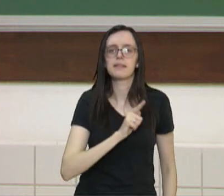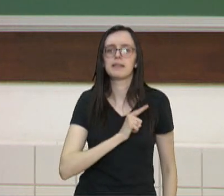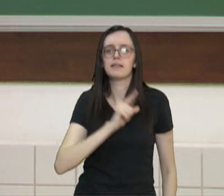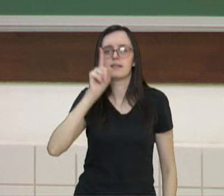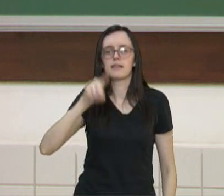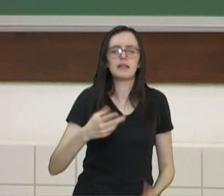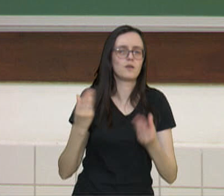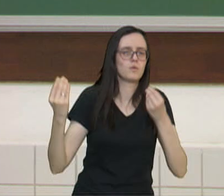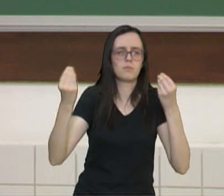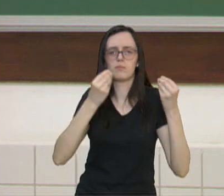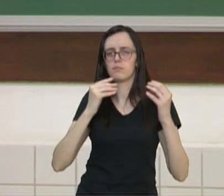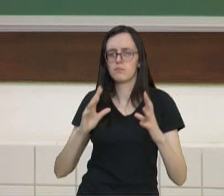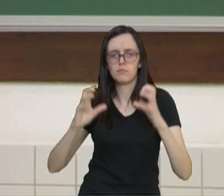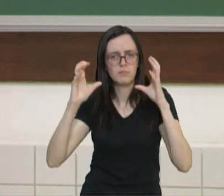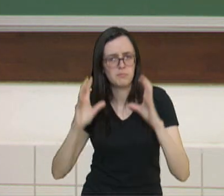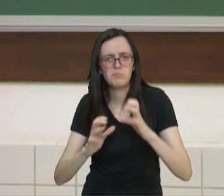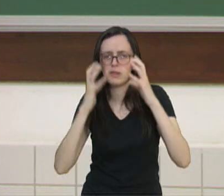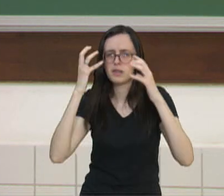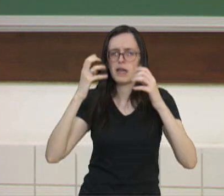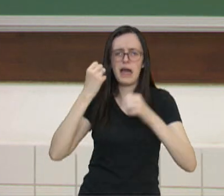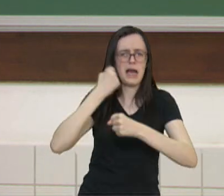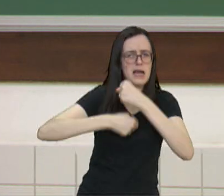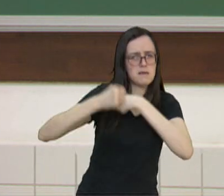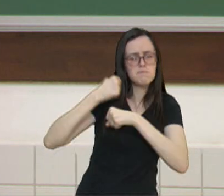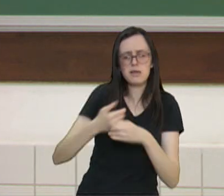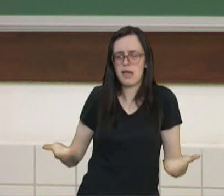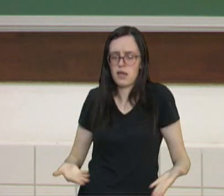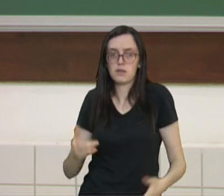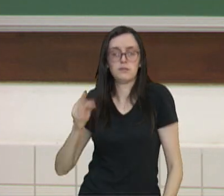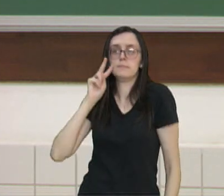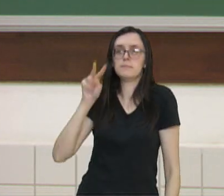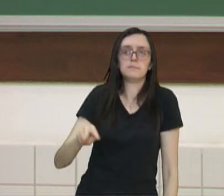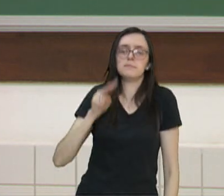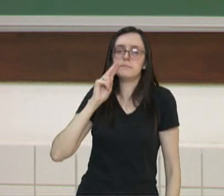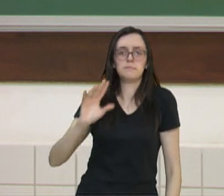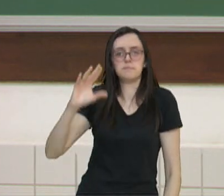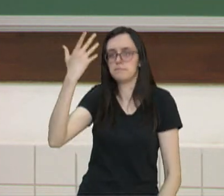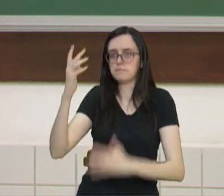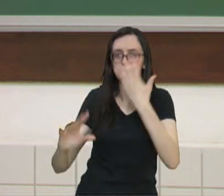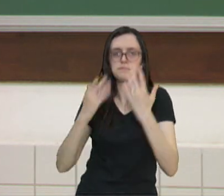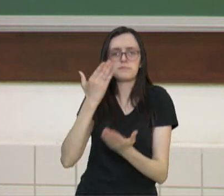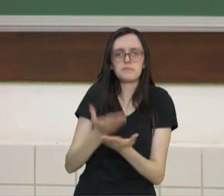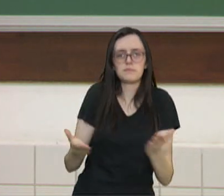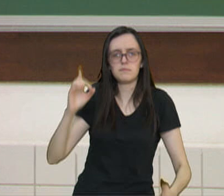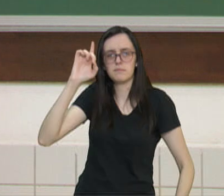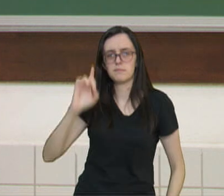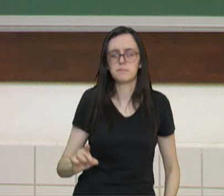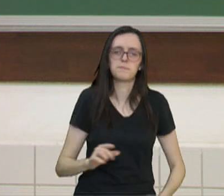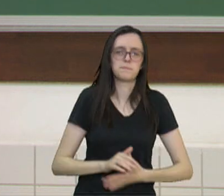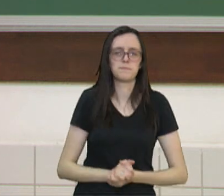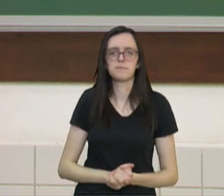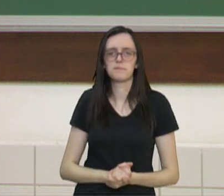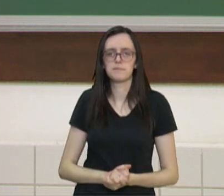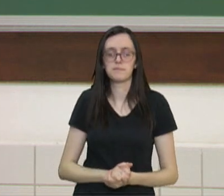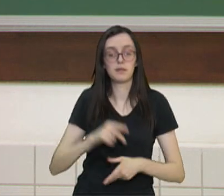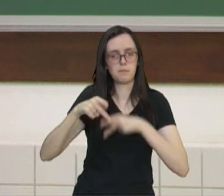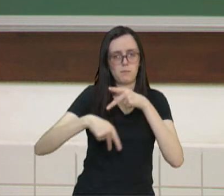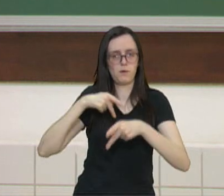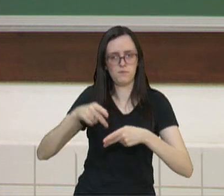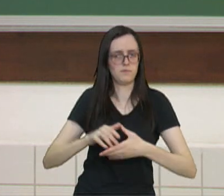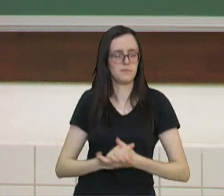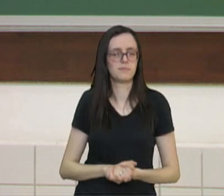continua muitos conflitos. Esse ano, no ano passado, a gente já viu muita coisa de perca de direitos, né, dos